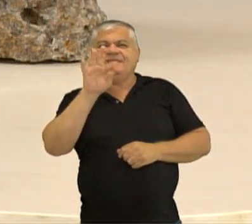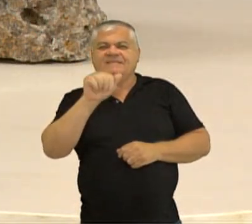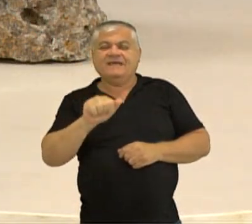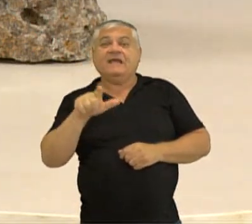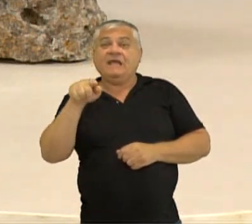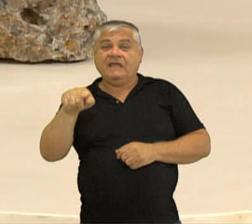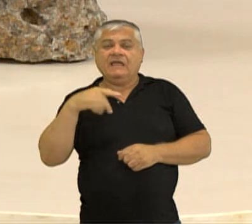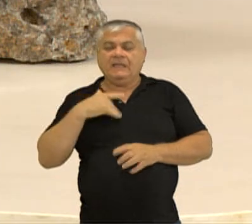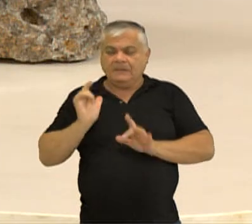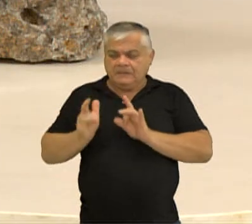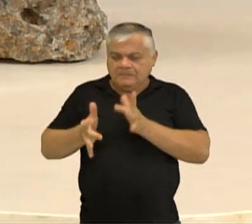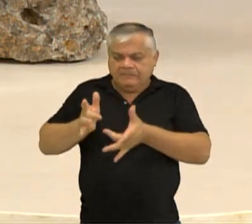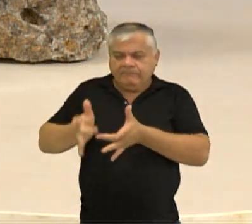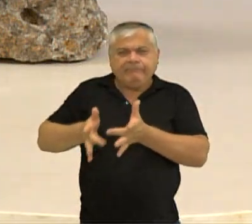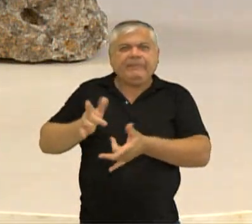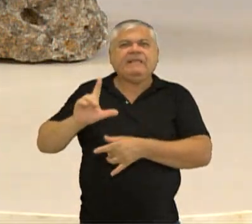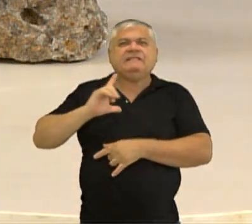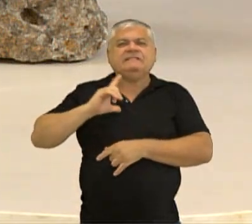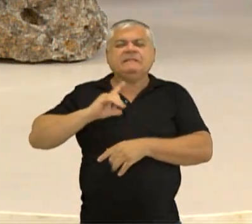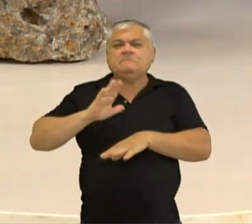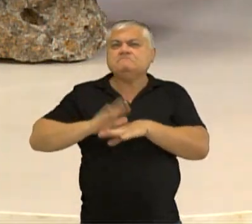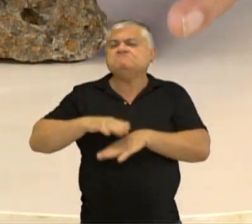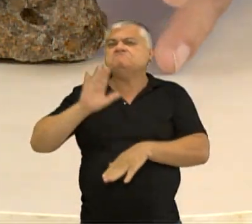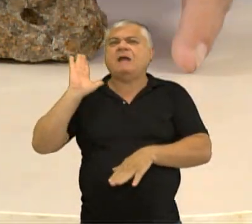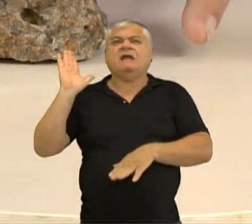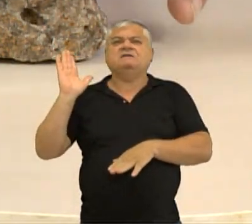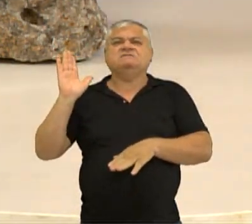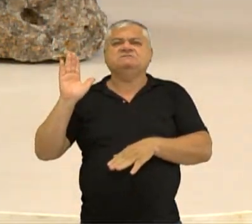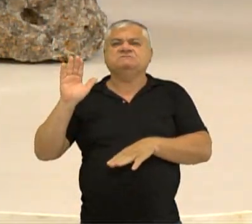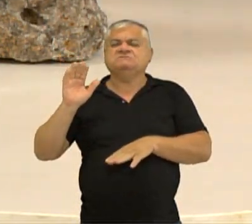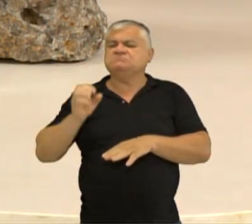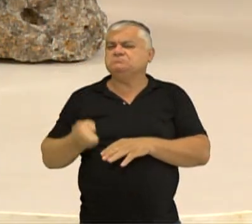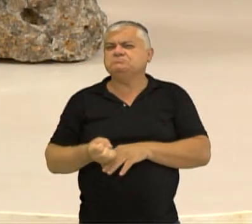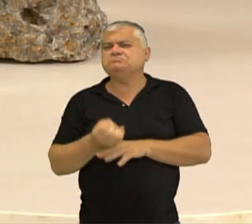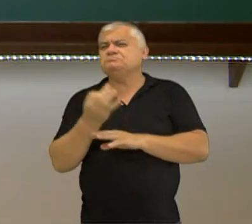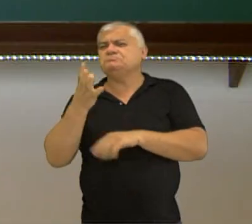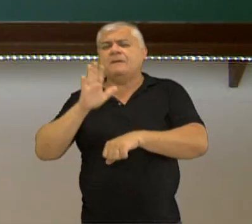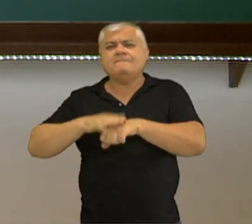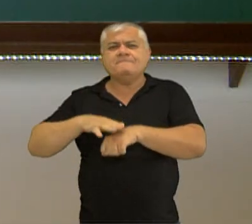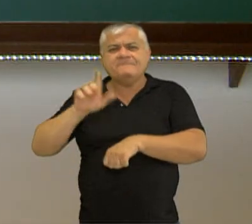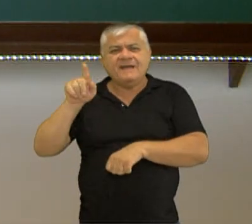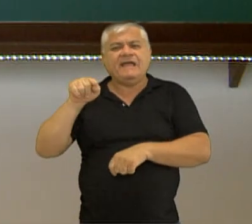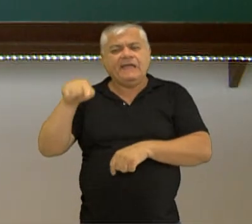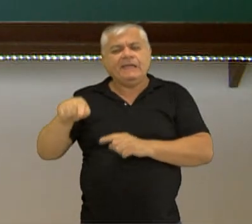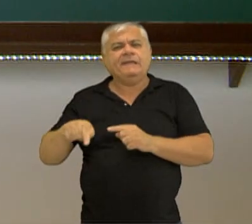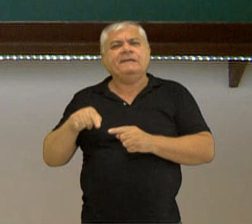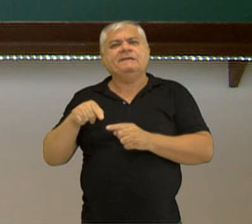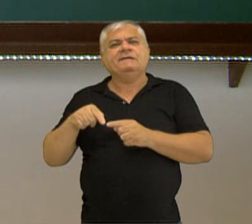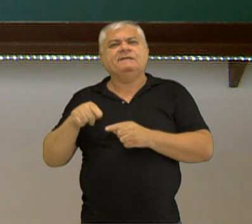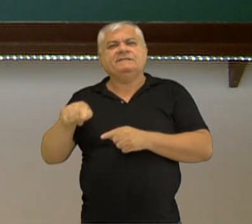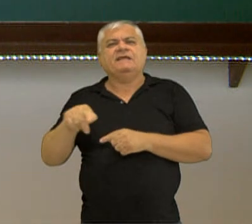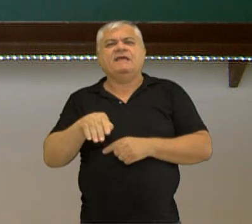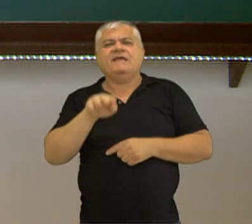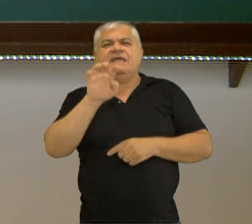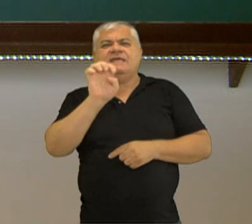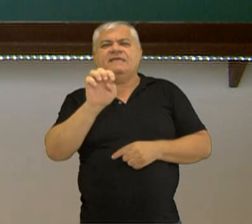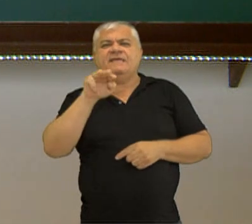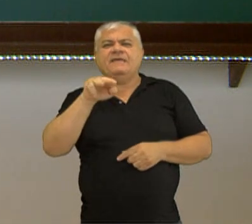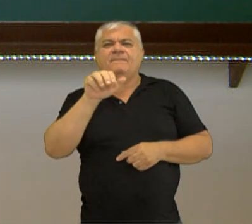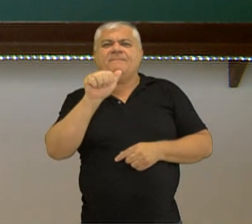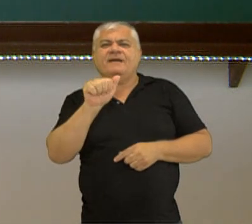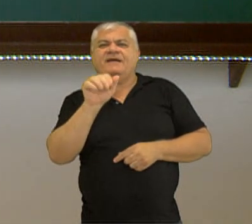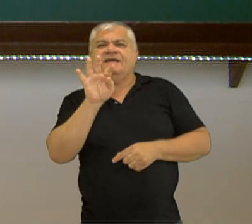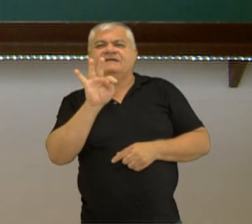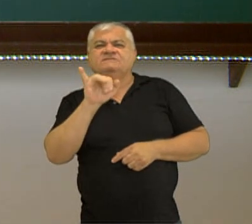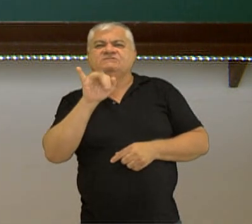As reservas de ferro mais abundantes entre as rochas que nós conhecemos, encontra-se na hematita, tá